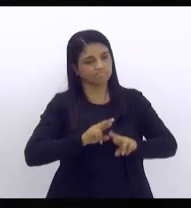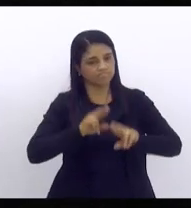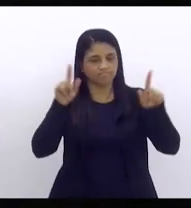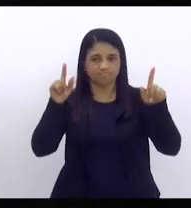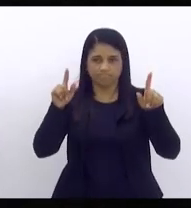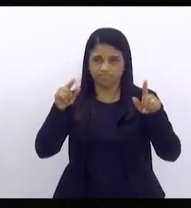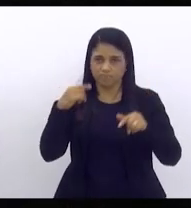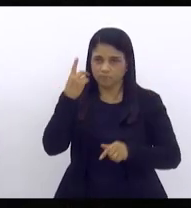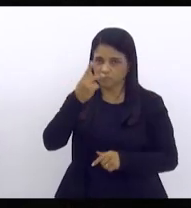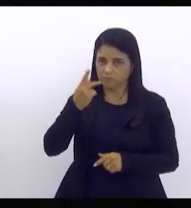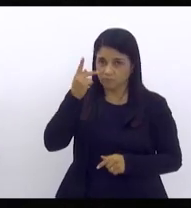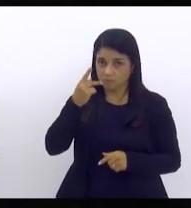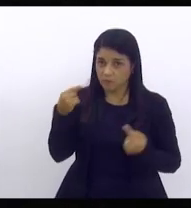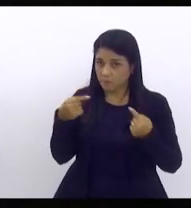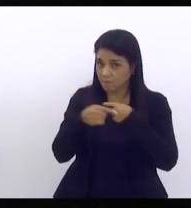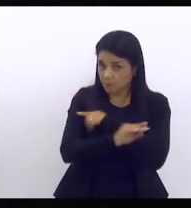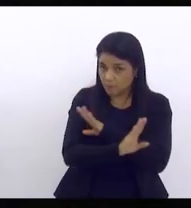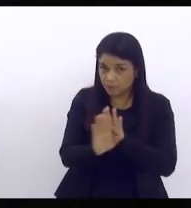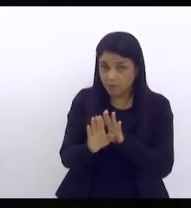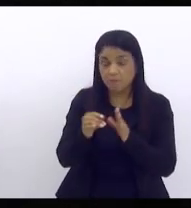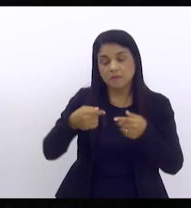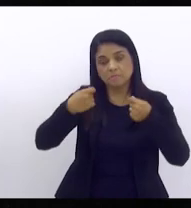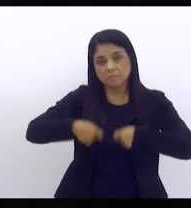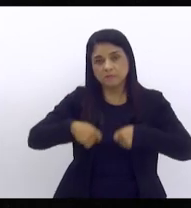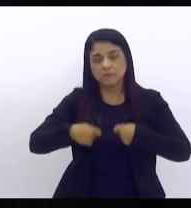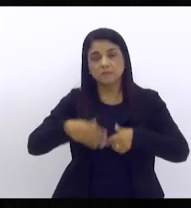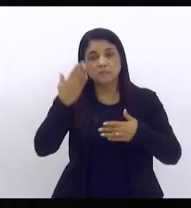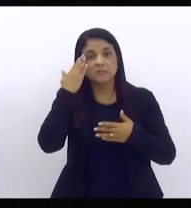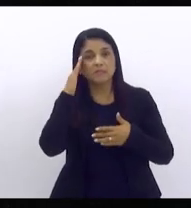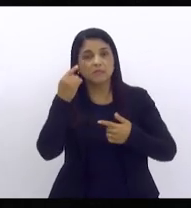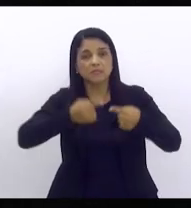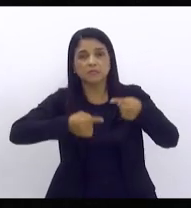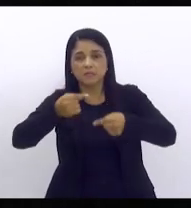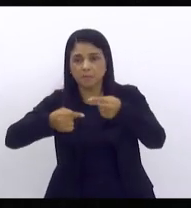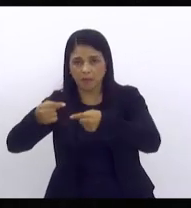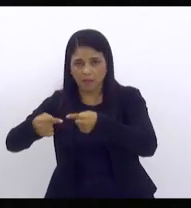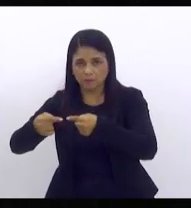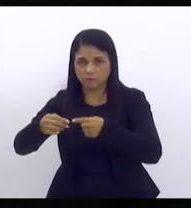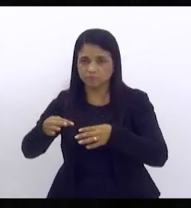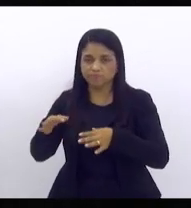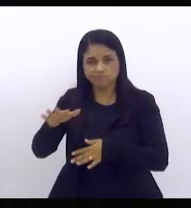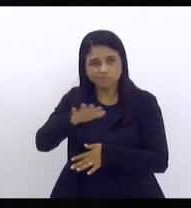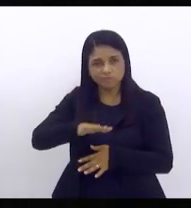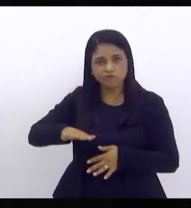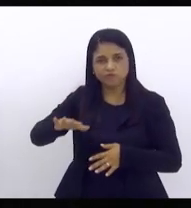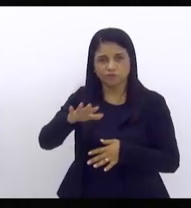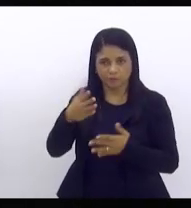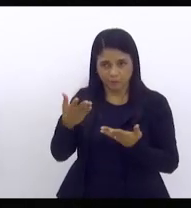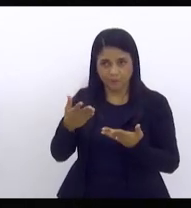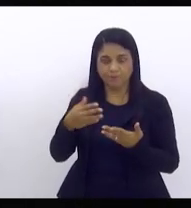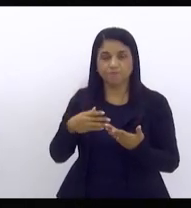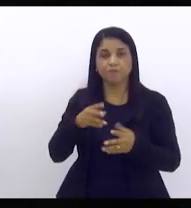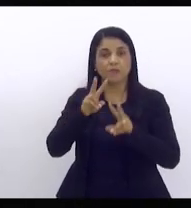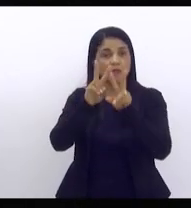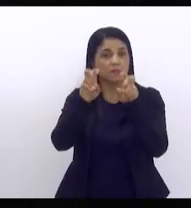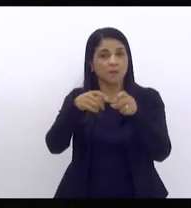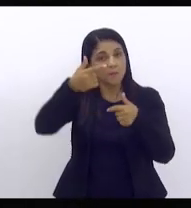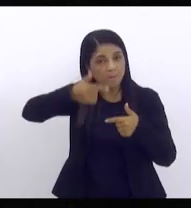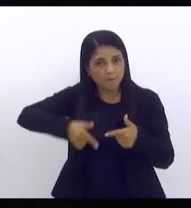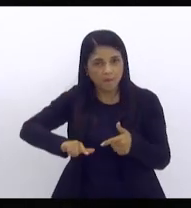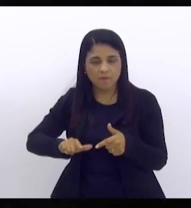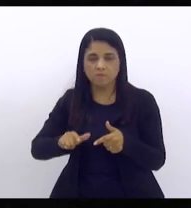mas há de se entender e de se fazer o debate com esta dimensão. Dos demais temas que me trazem até